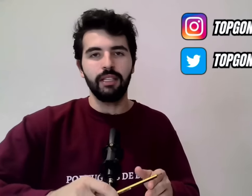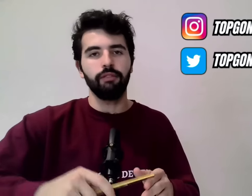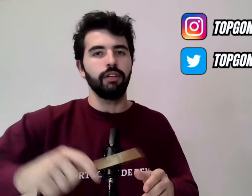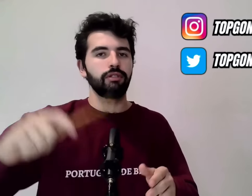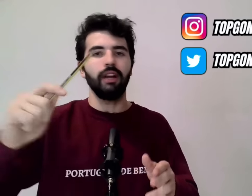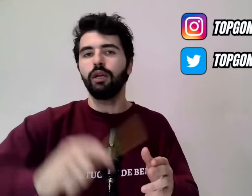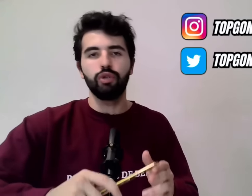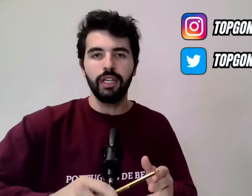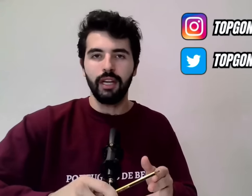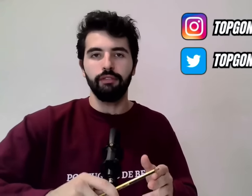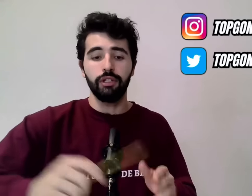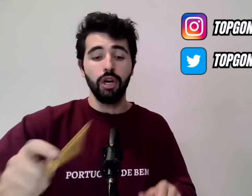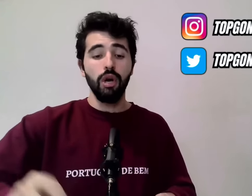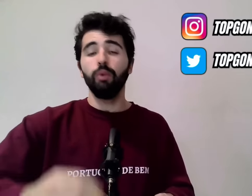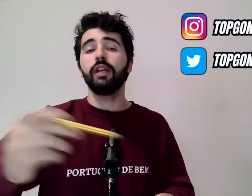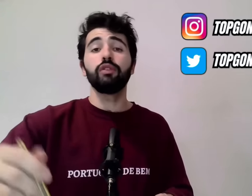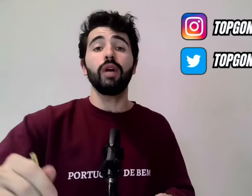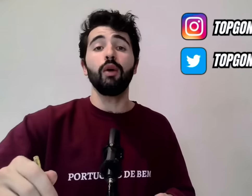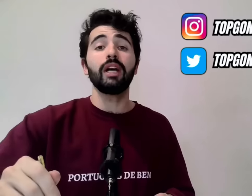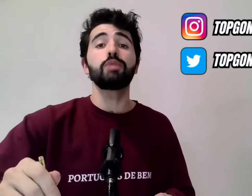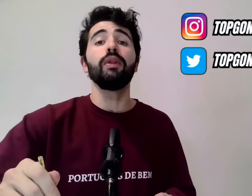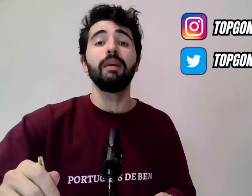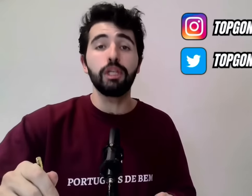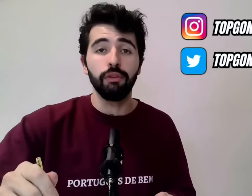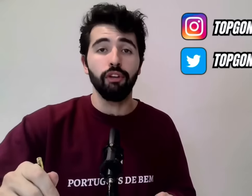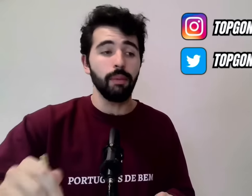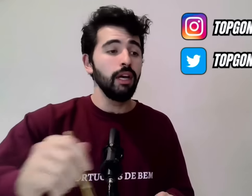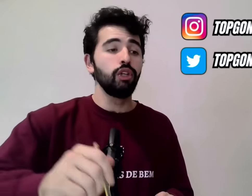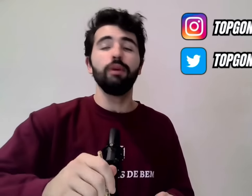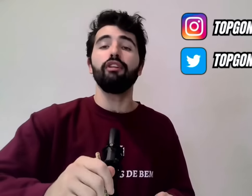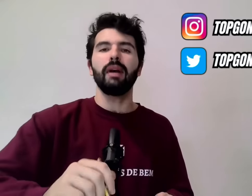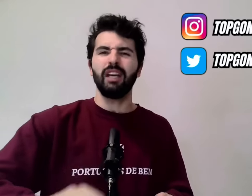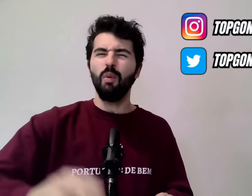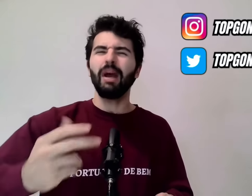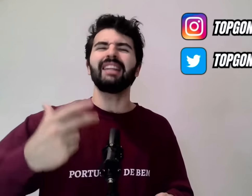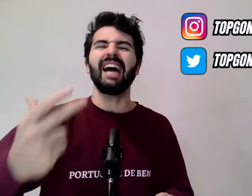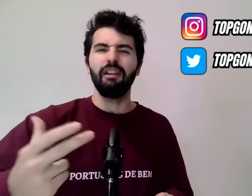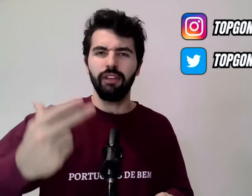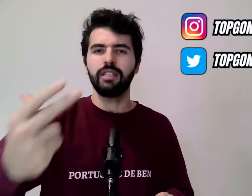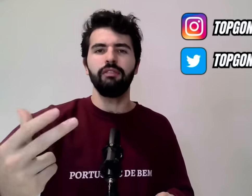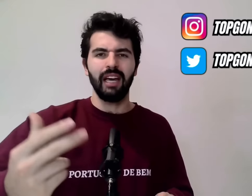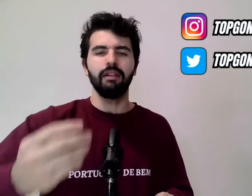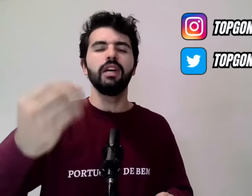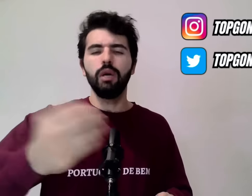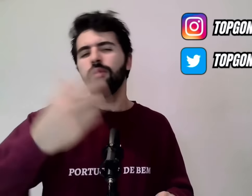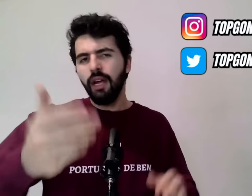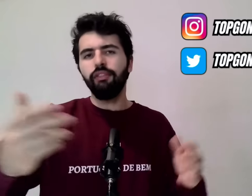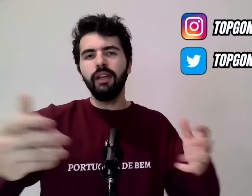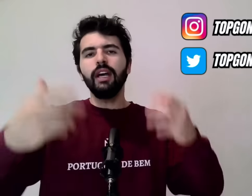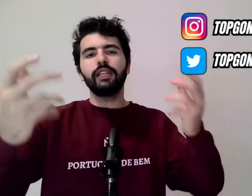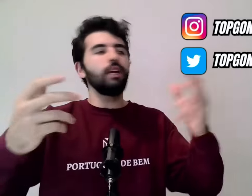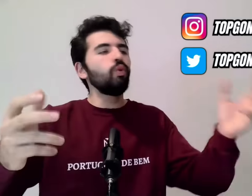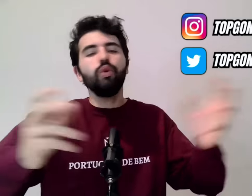igualdade zero vezes fala em Ecologia zero vezes o André Ventura Agora responde da mesma forma de uma forma até com um bocado de raiva e agressividade que eu